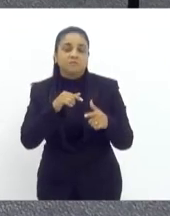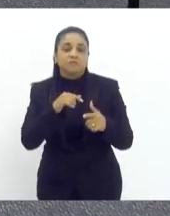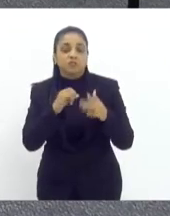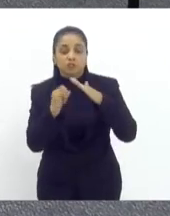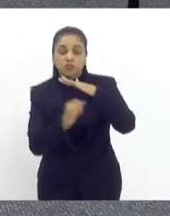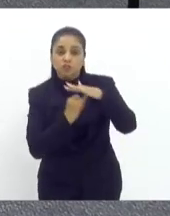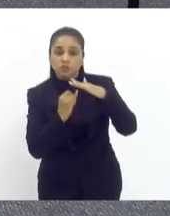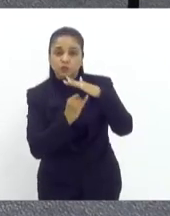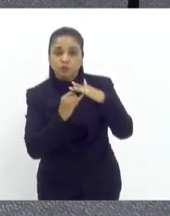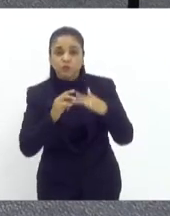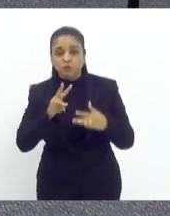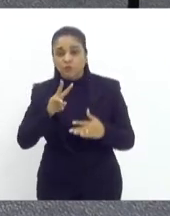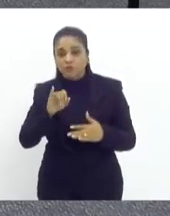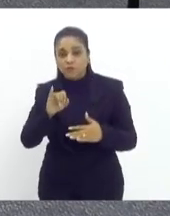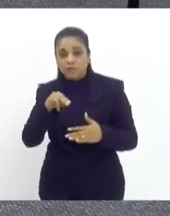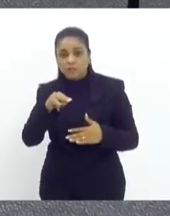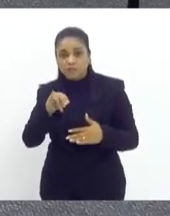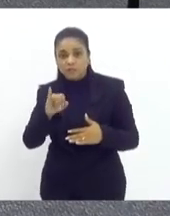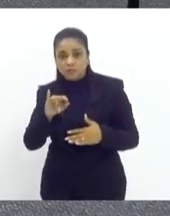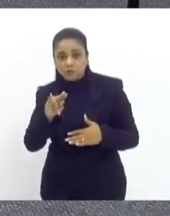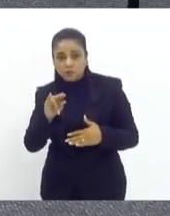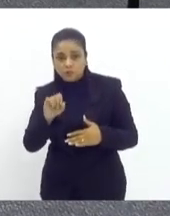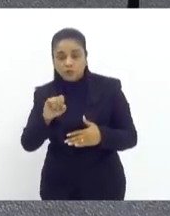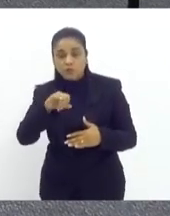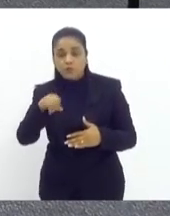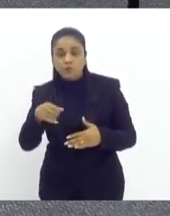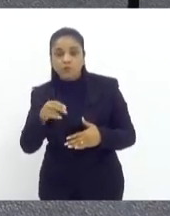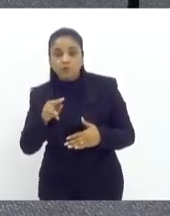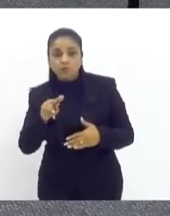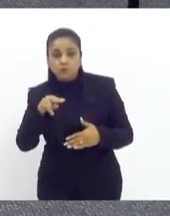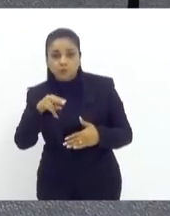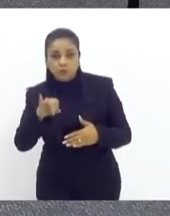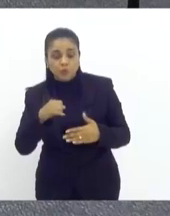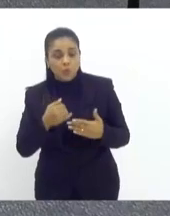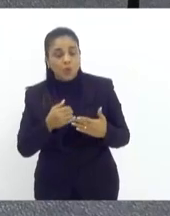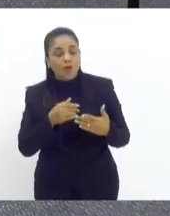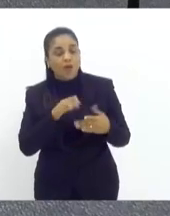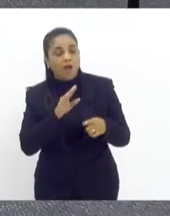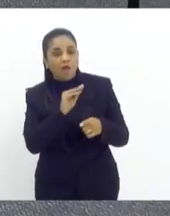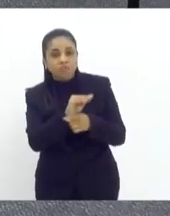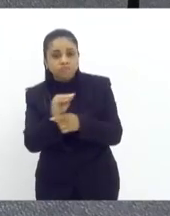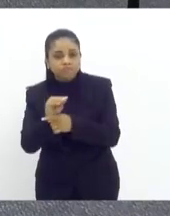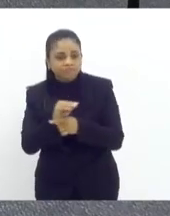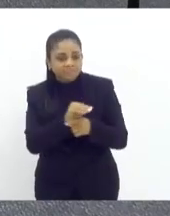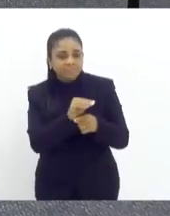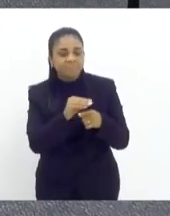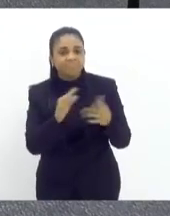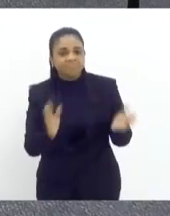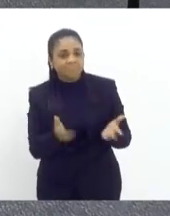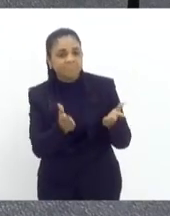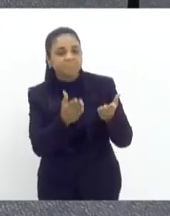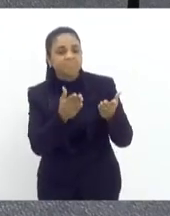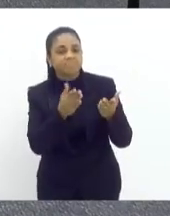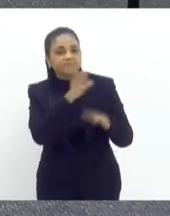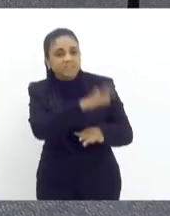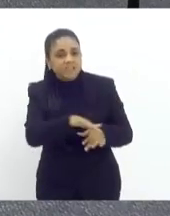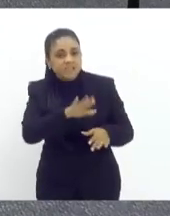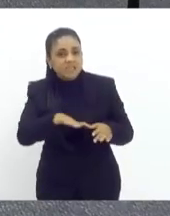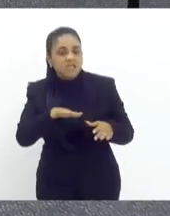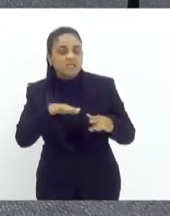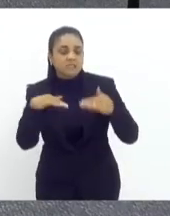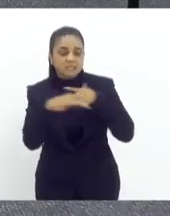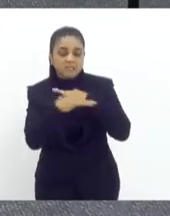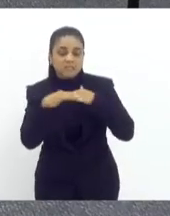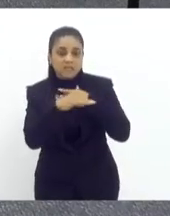Vinícius Júnior vem atendendo centenas de crianças né Na nossa cidade Nossa amada